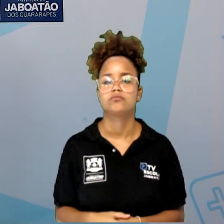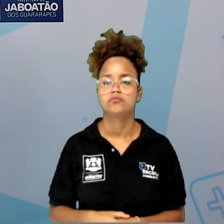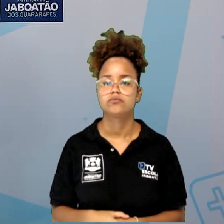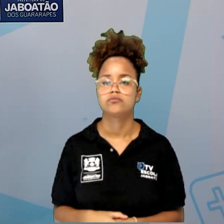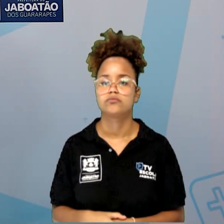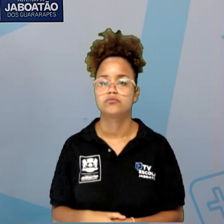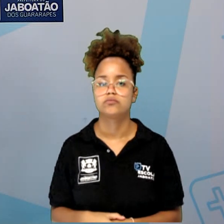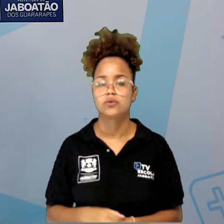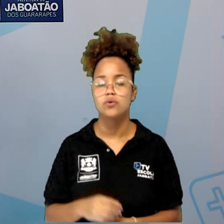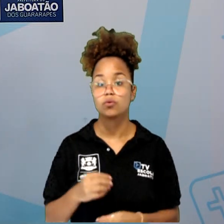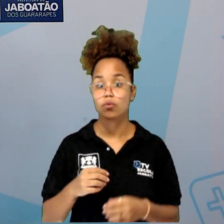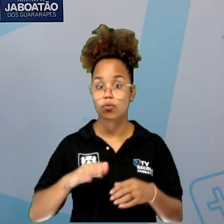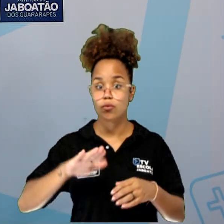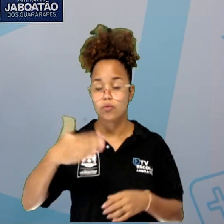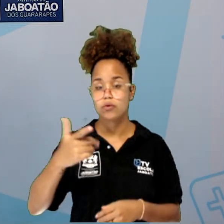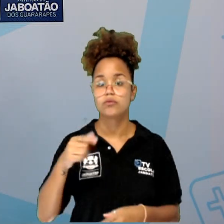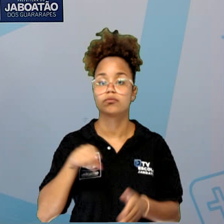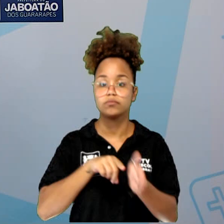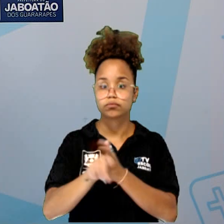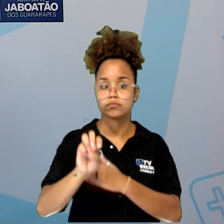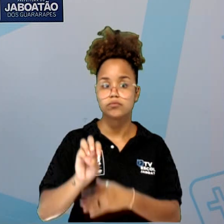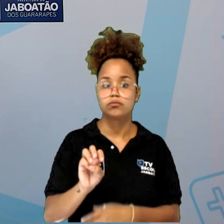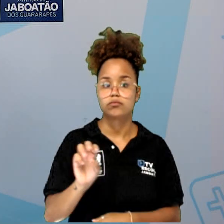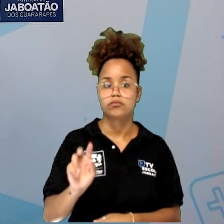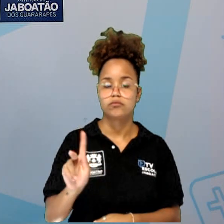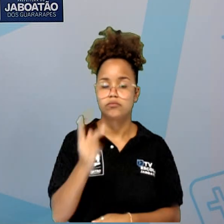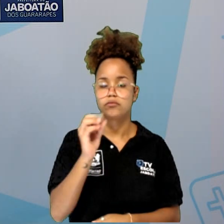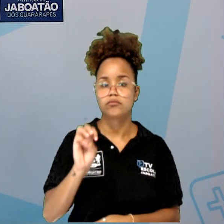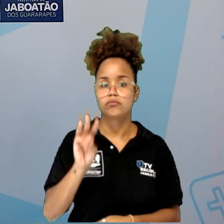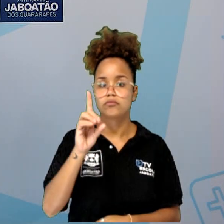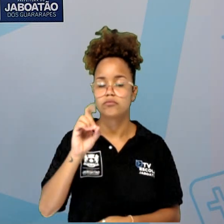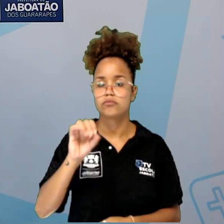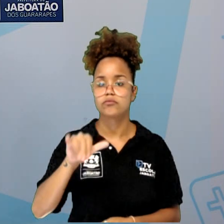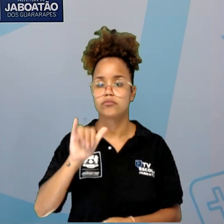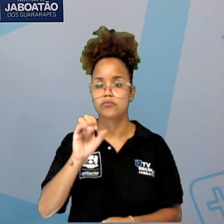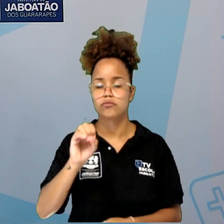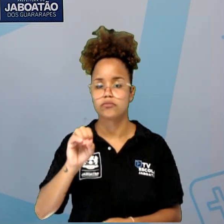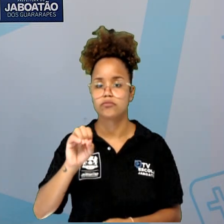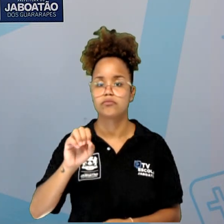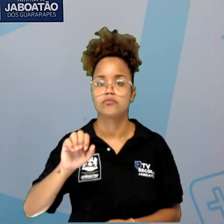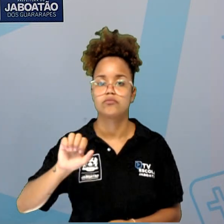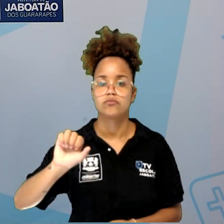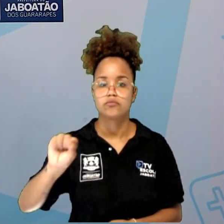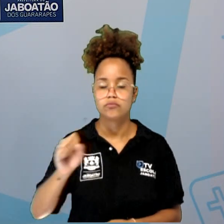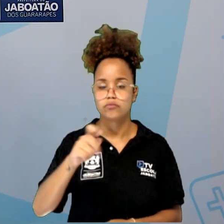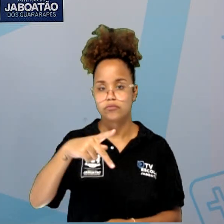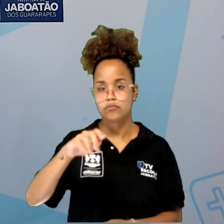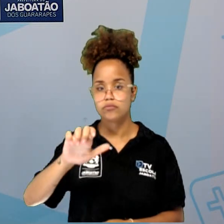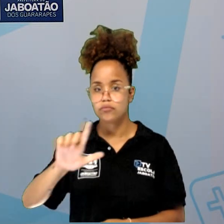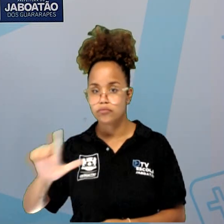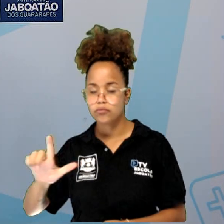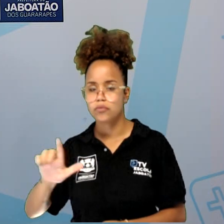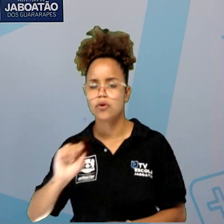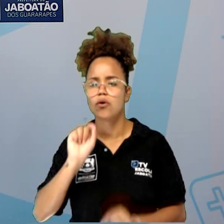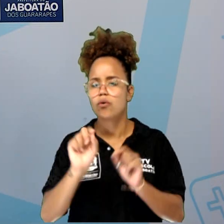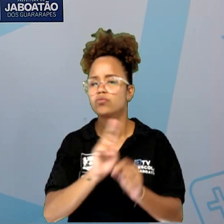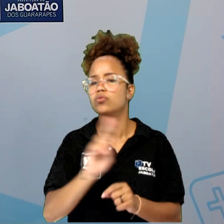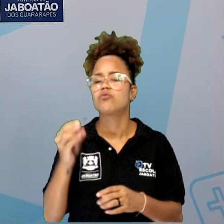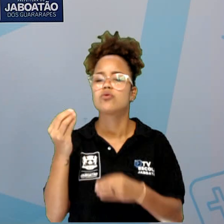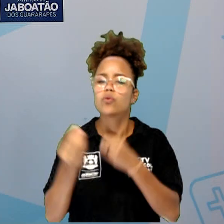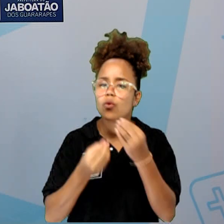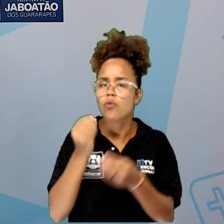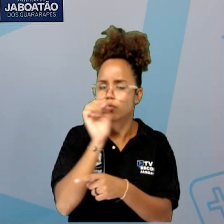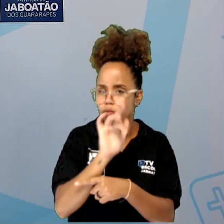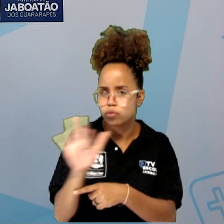you spell it, eu estou perguntando, fazendo menção ao nome no caso, Jake. E daí ele vai fazer